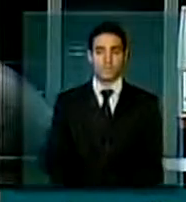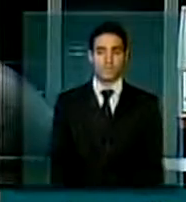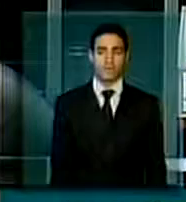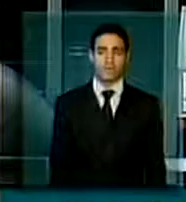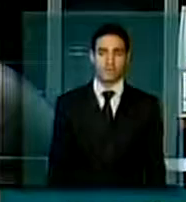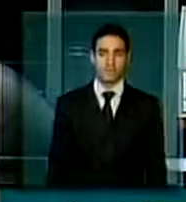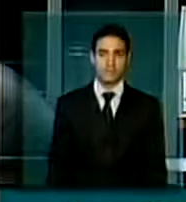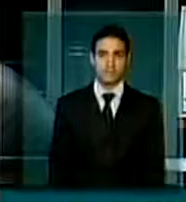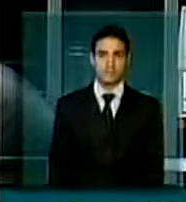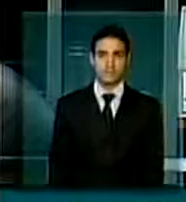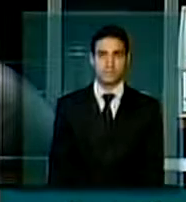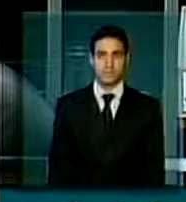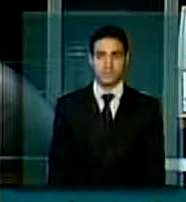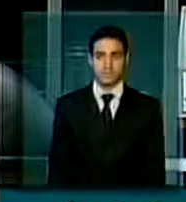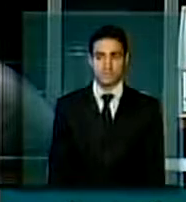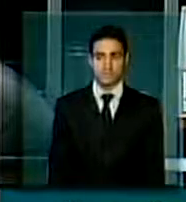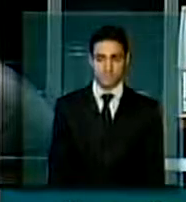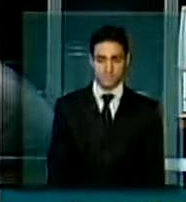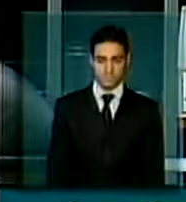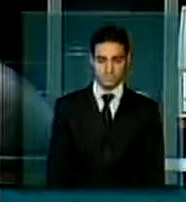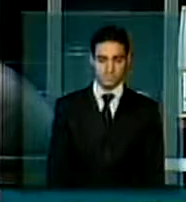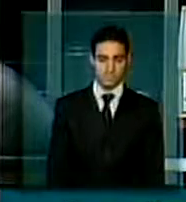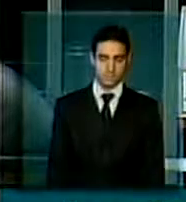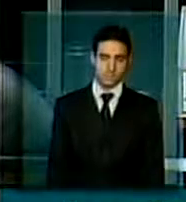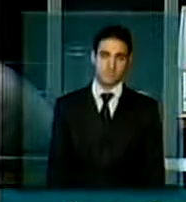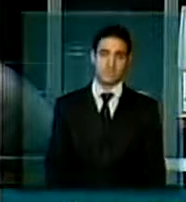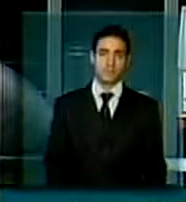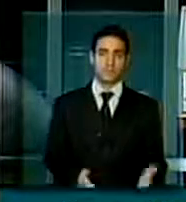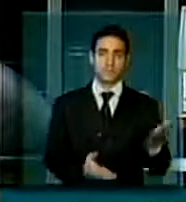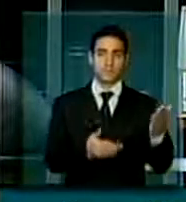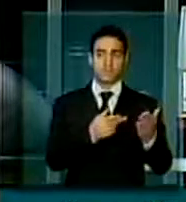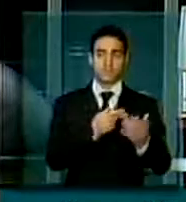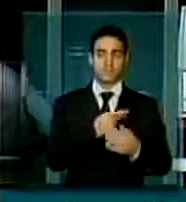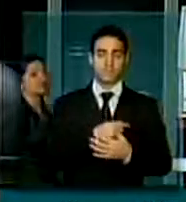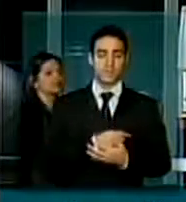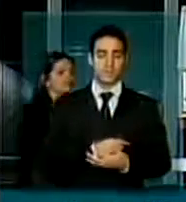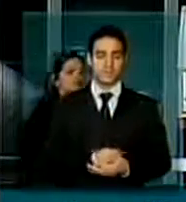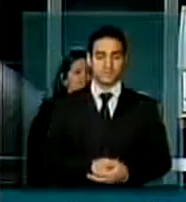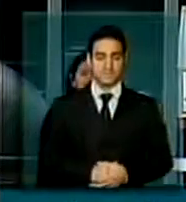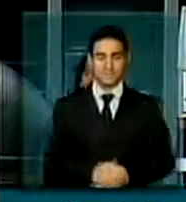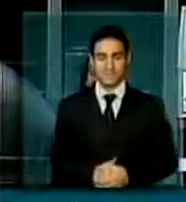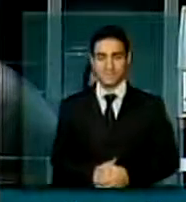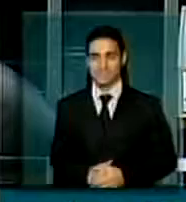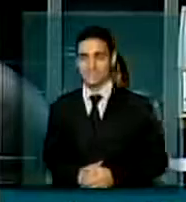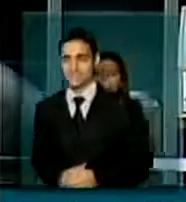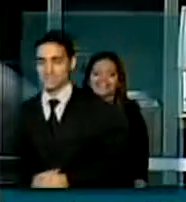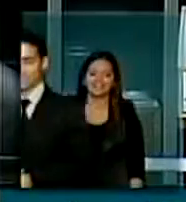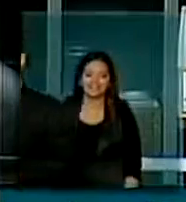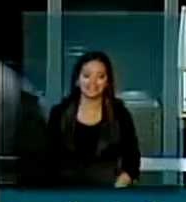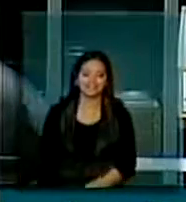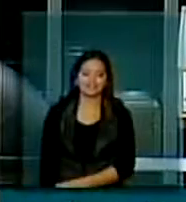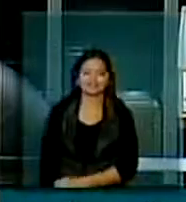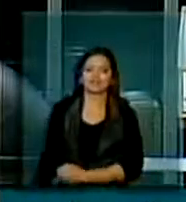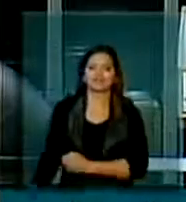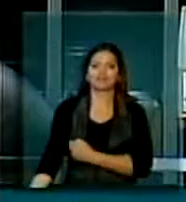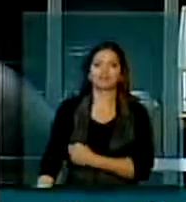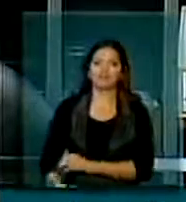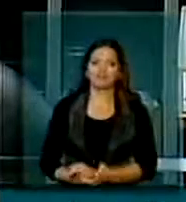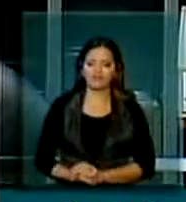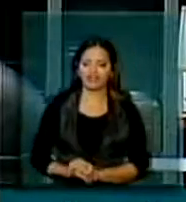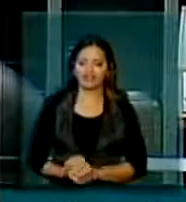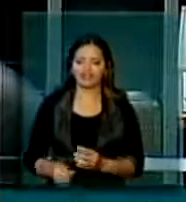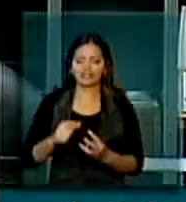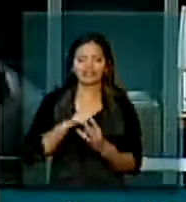Almeida Daniel Almeida senhor presidente para três registro primeiro